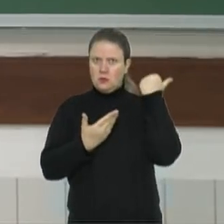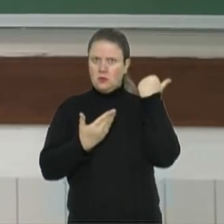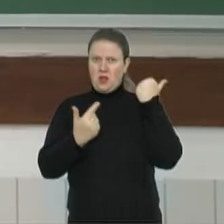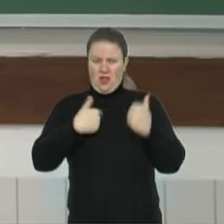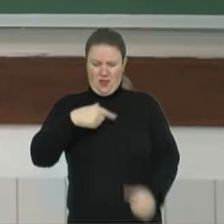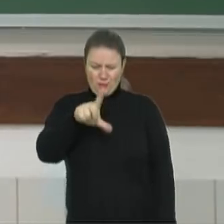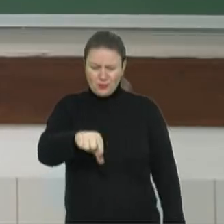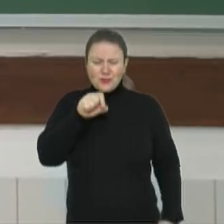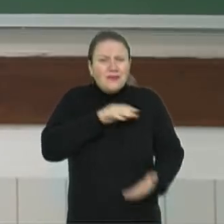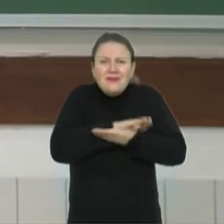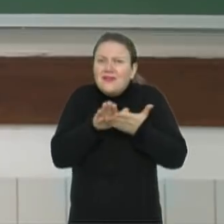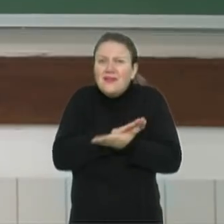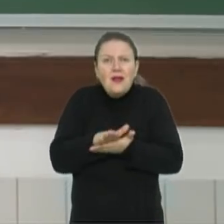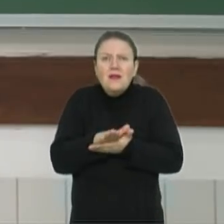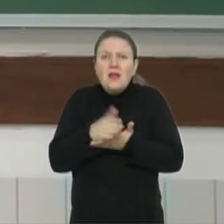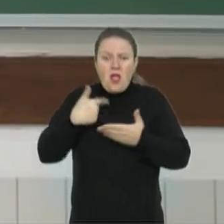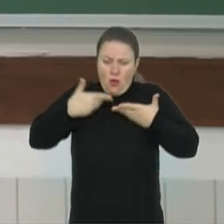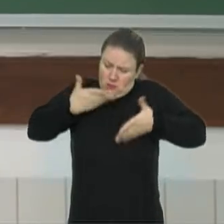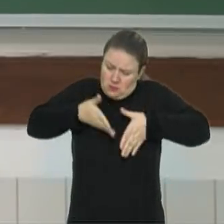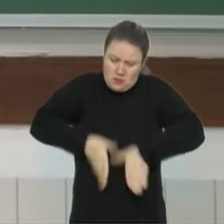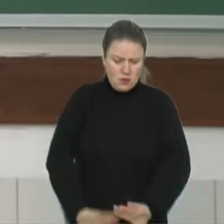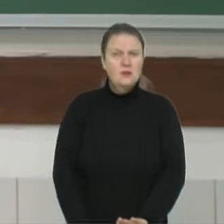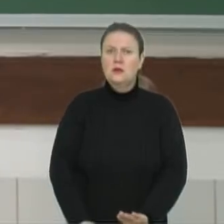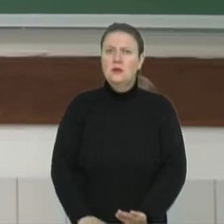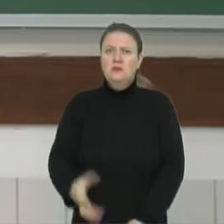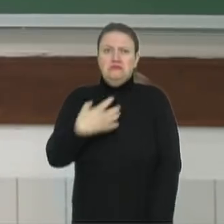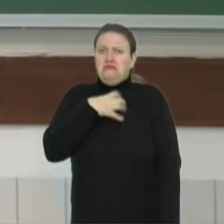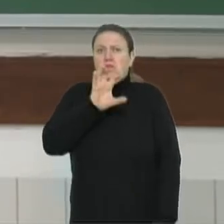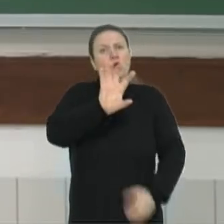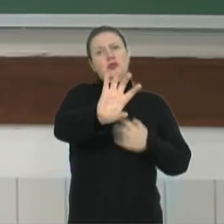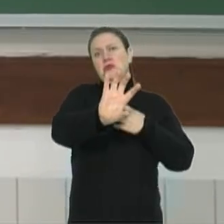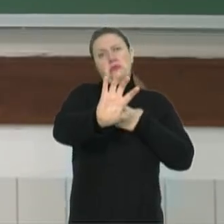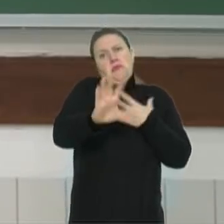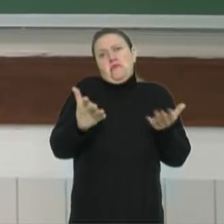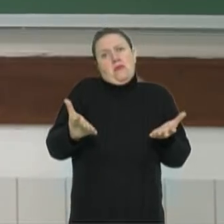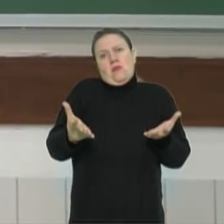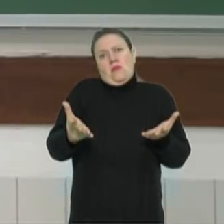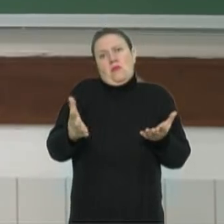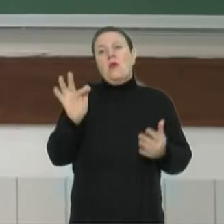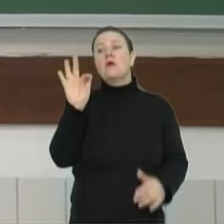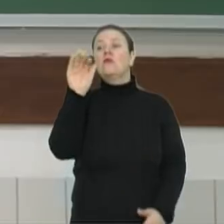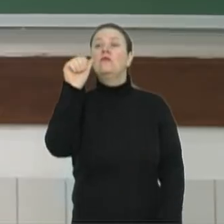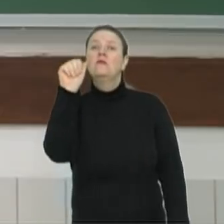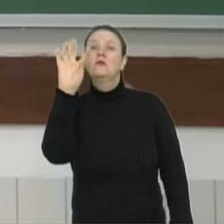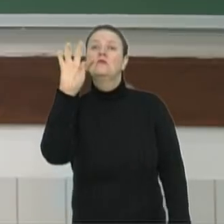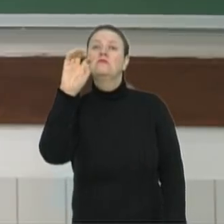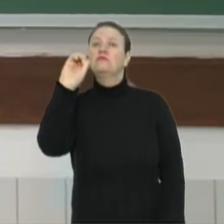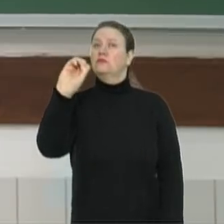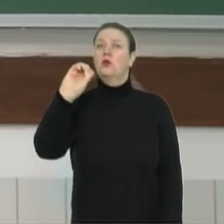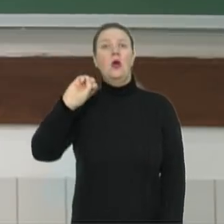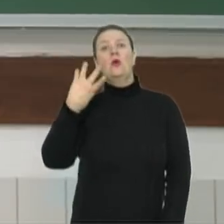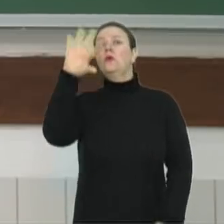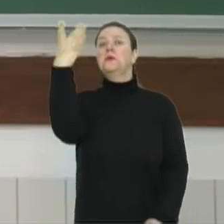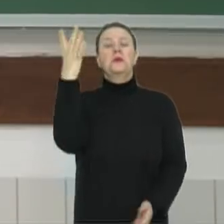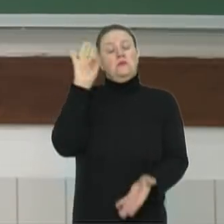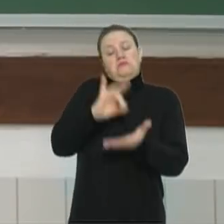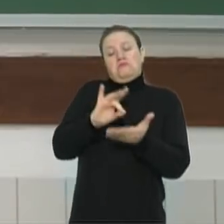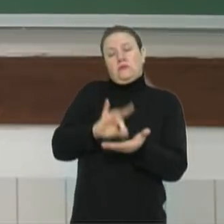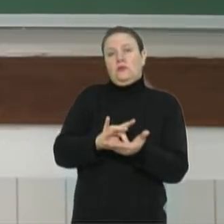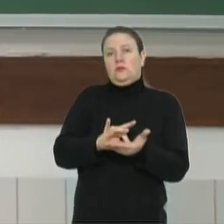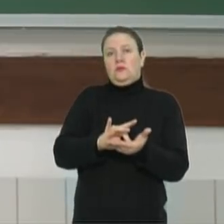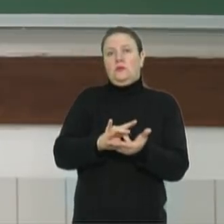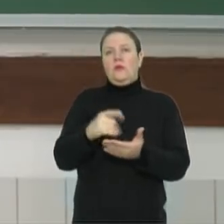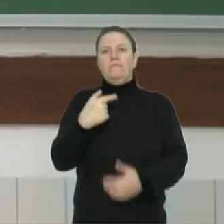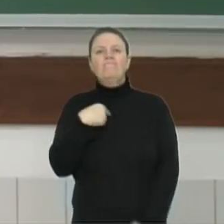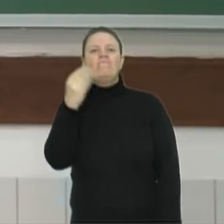escolheu isso. Você simplesmente apareceu no mundo desse jeitão aí. Então esse é o fato da existência. A partir disso, você